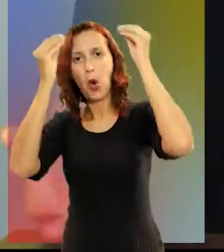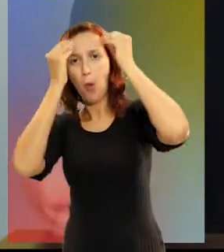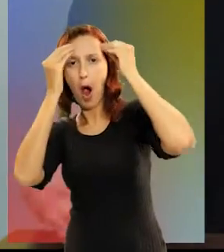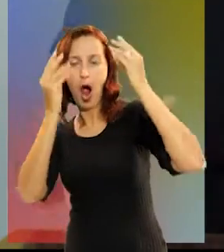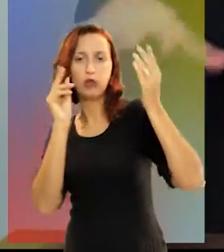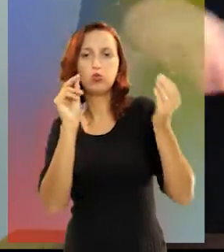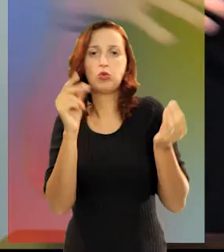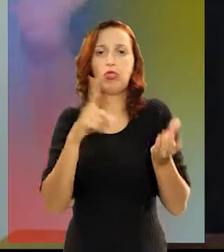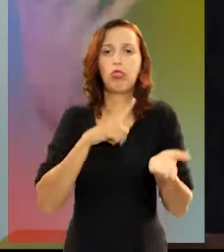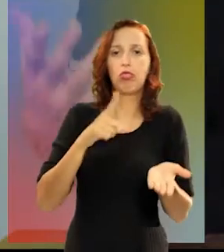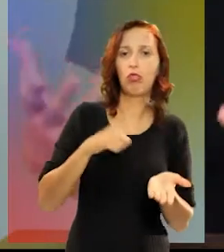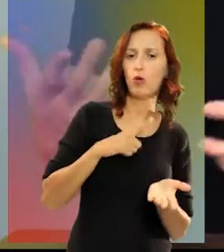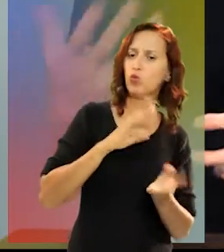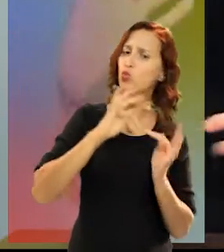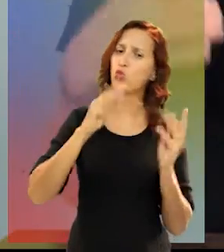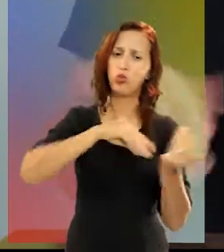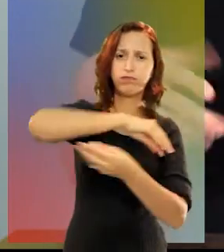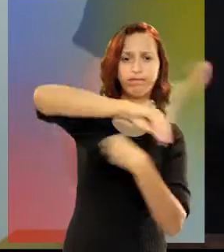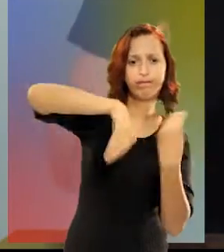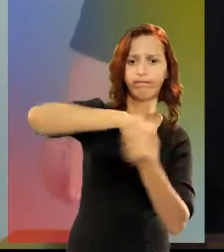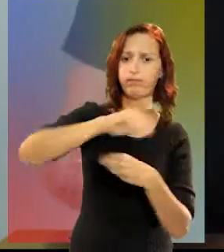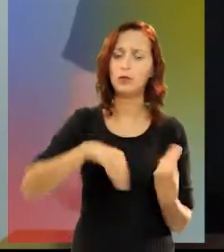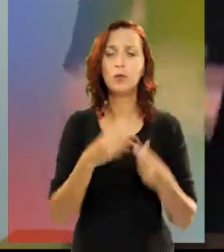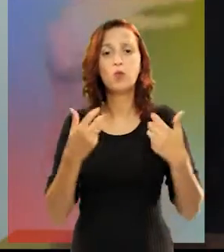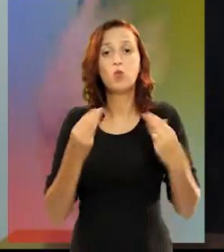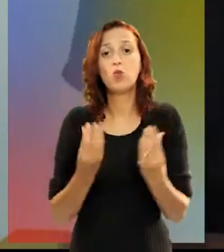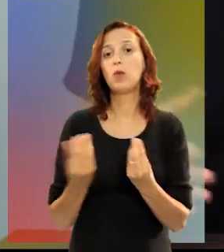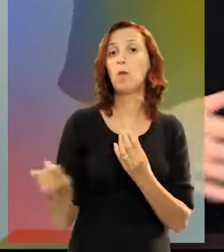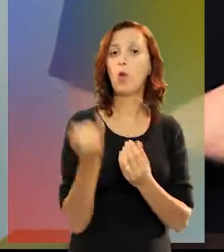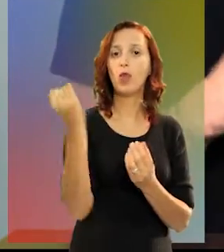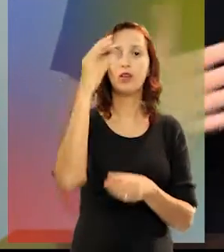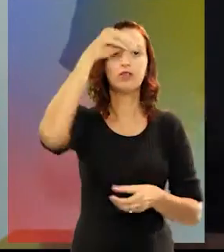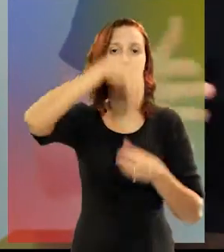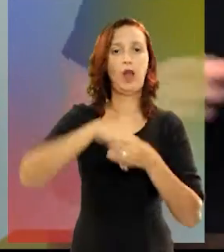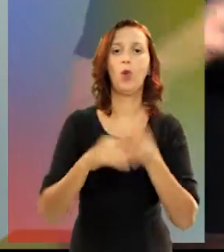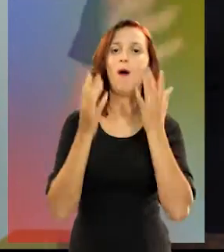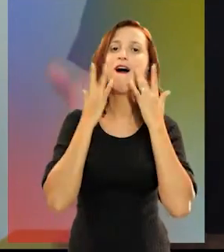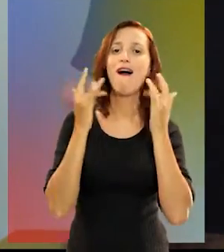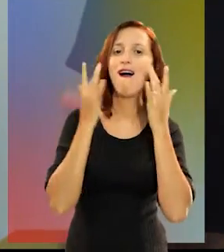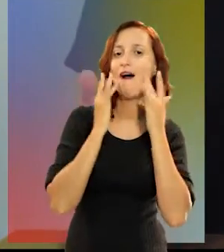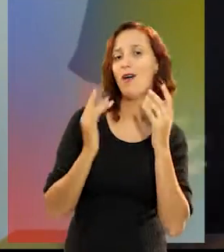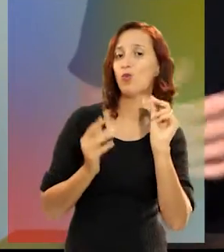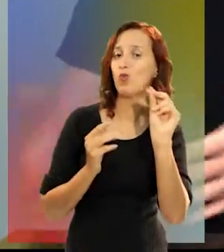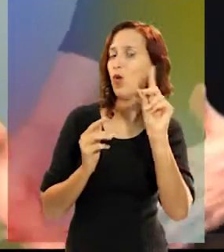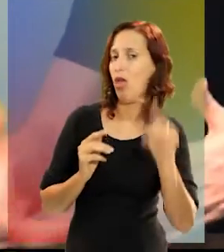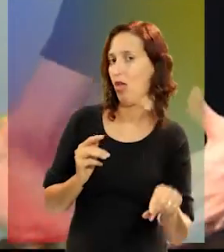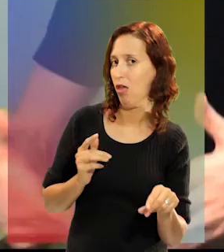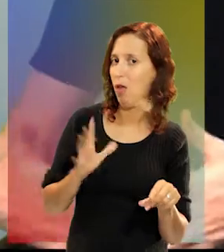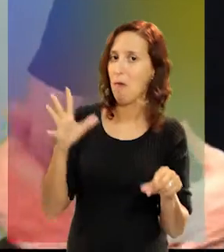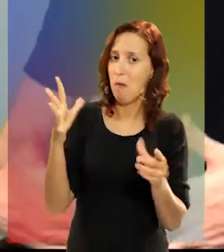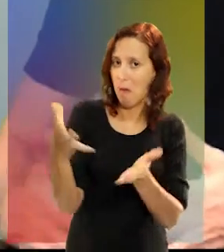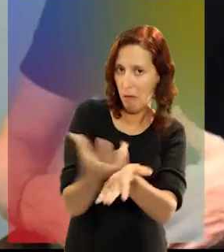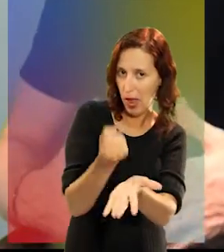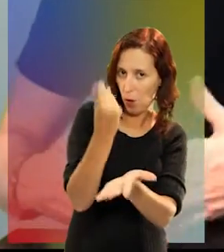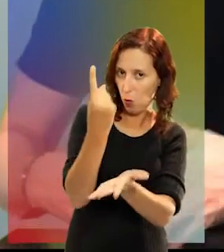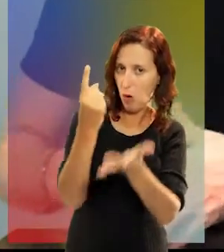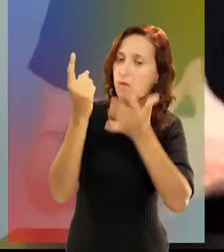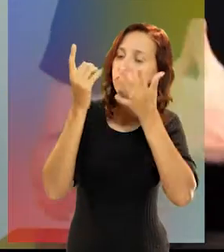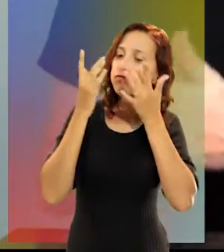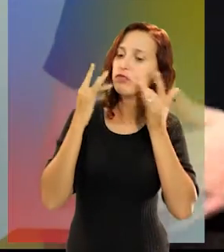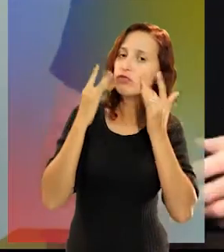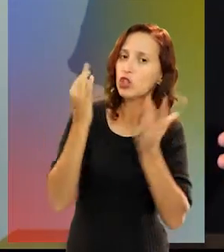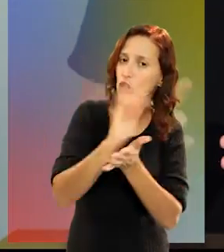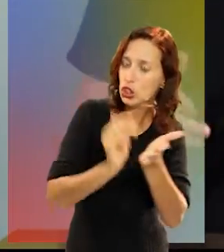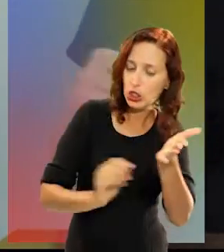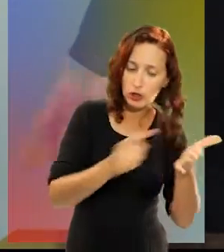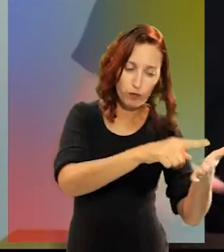fica faltando. Essa celeuma toda, ela é muito importante pro teatro, porque o que a gente faz é exatamente isso. A gente pega uma peça de teatro escrita